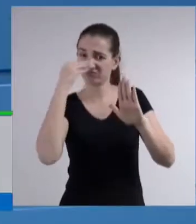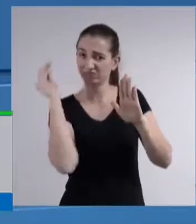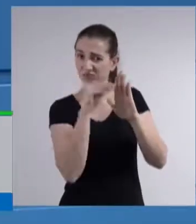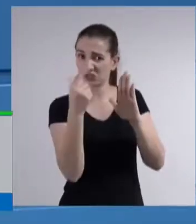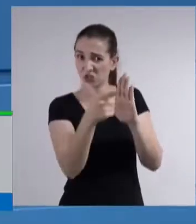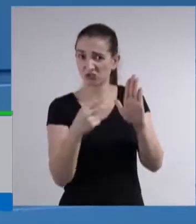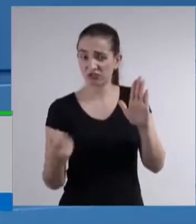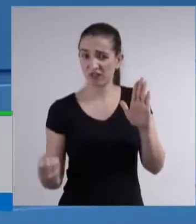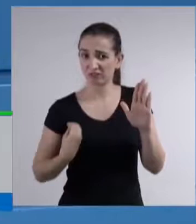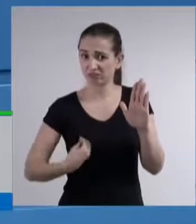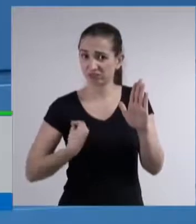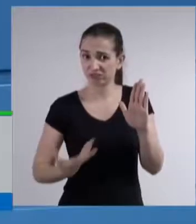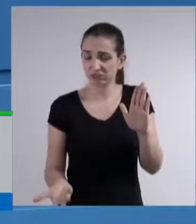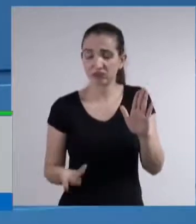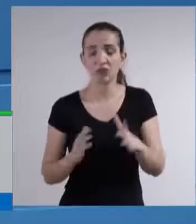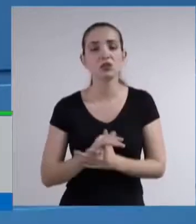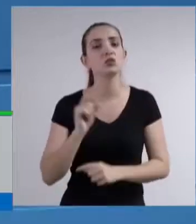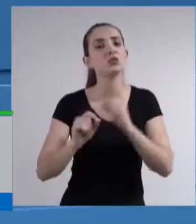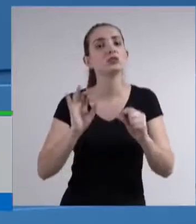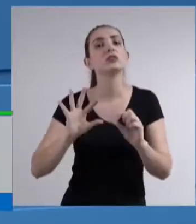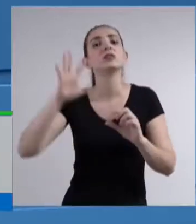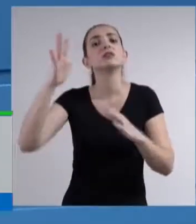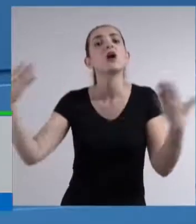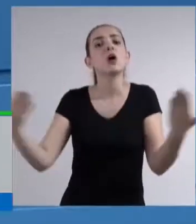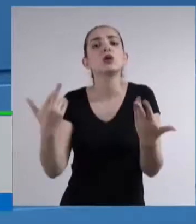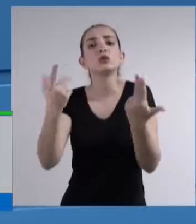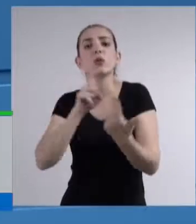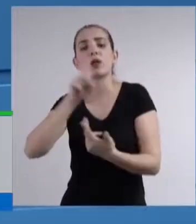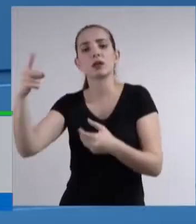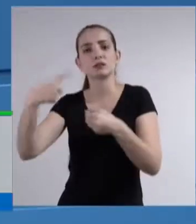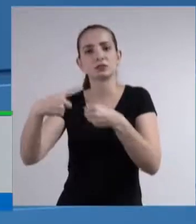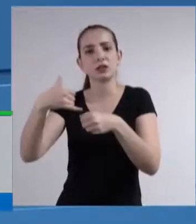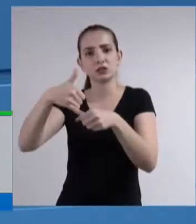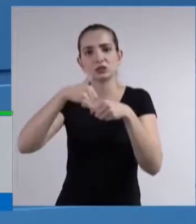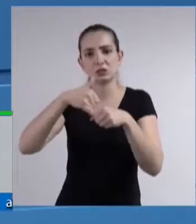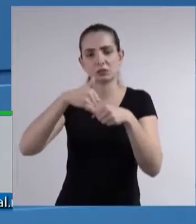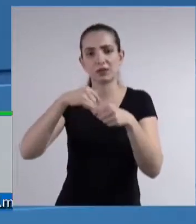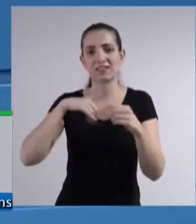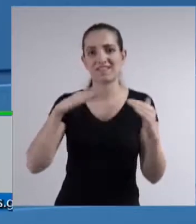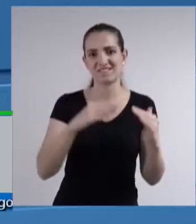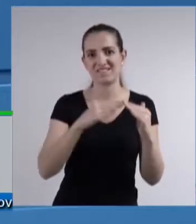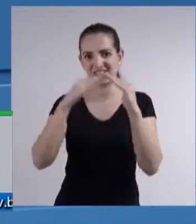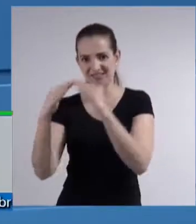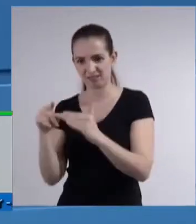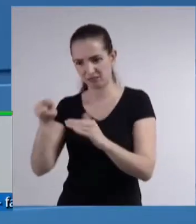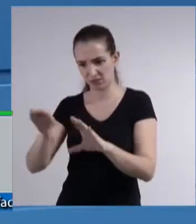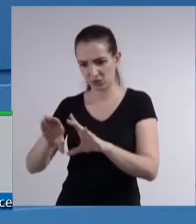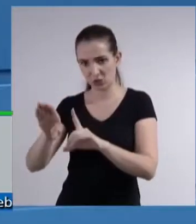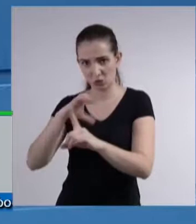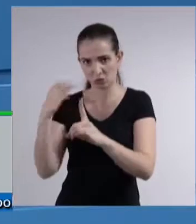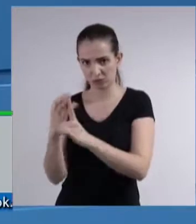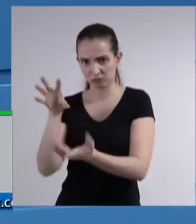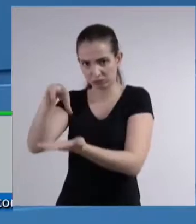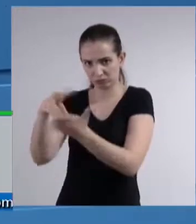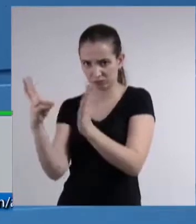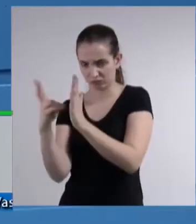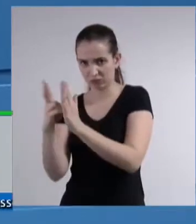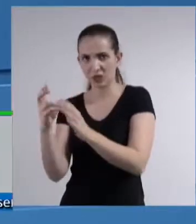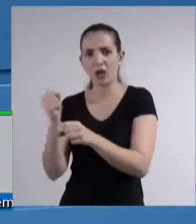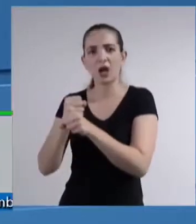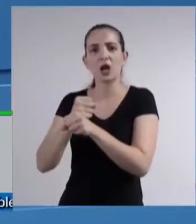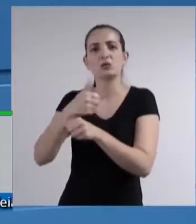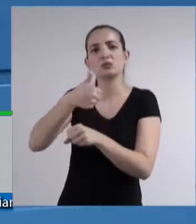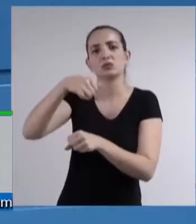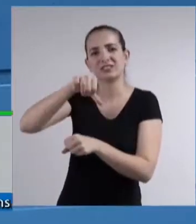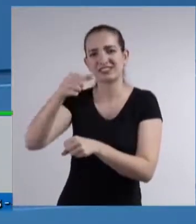Carapó, que vizinho dessa aldeia, em 1967, nós tivemos uma fazenda lá, a fazenda